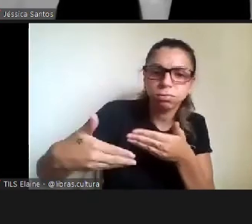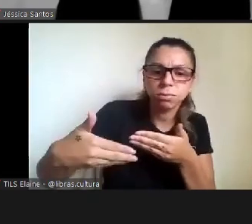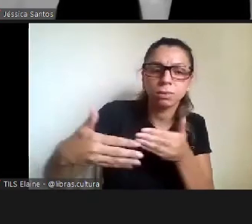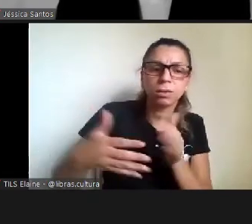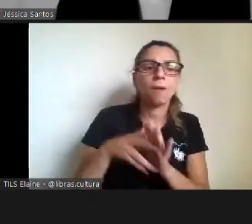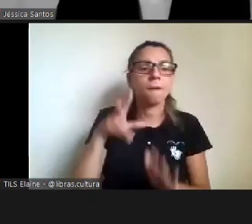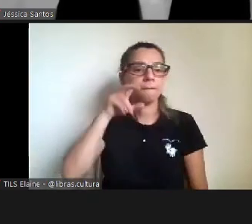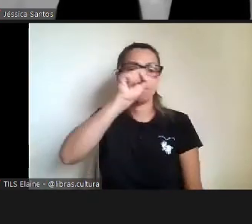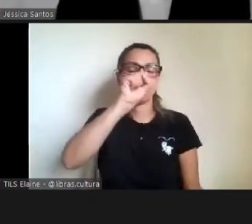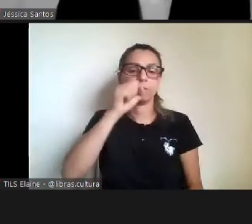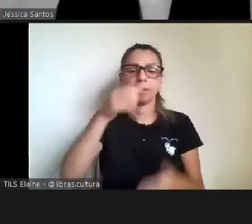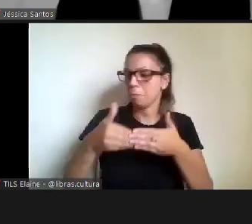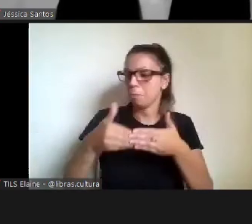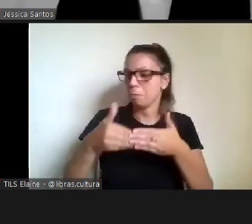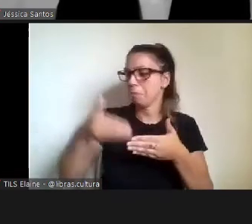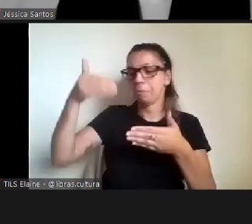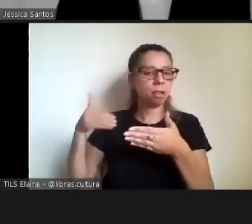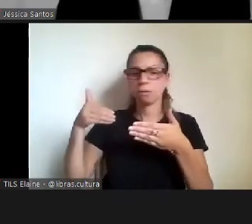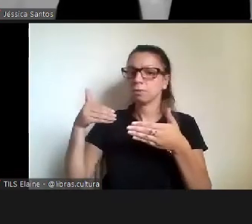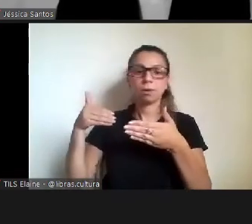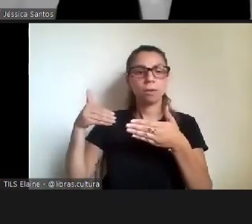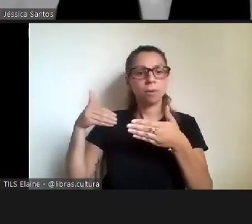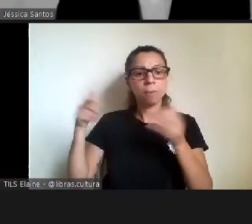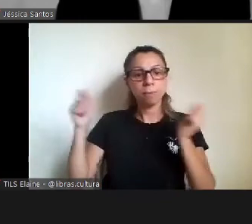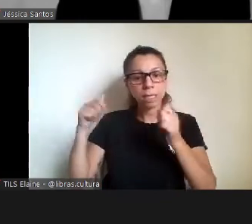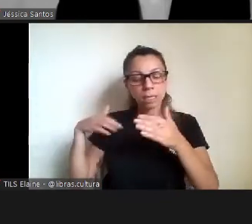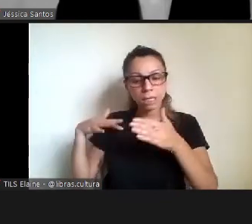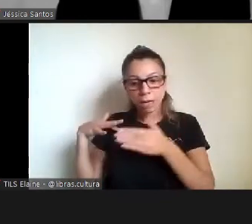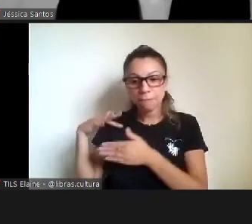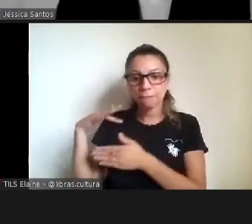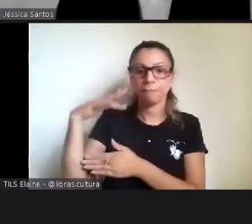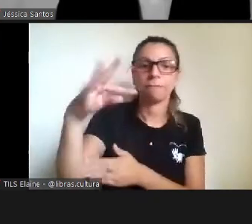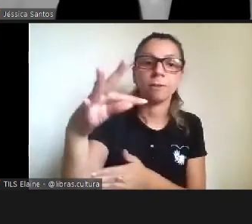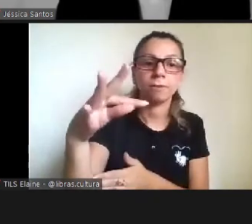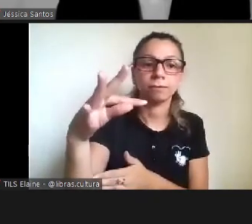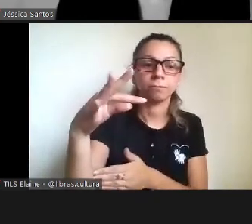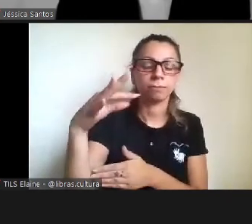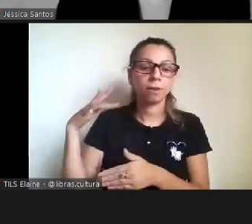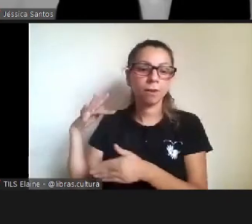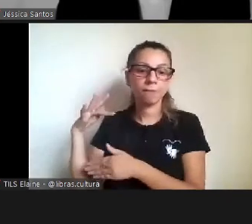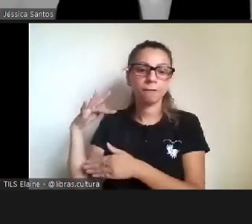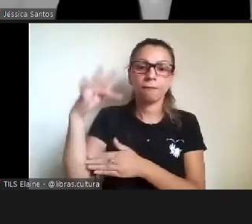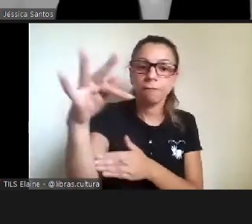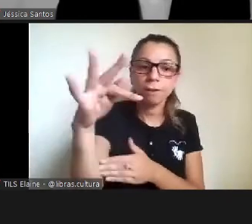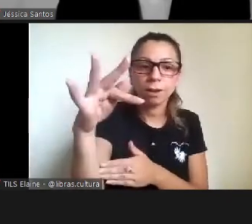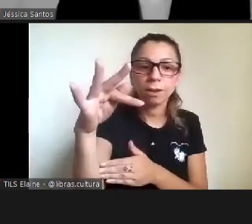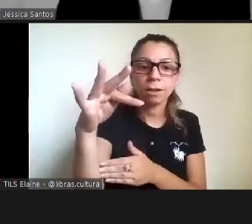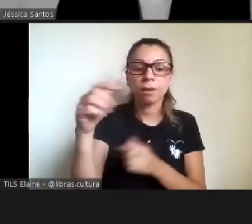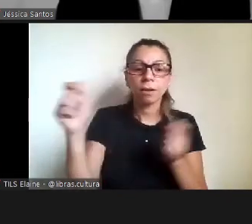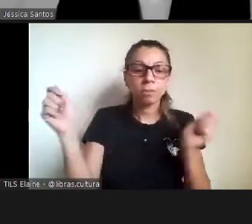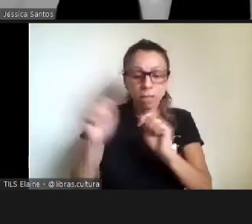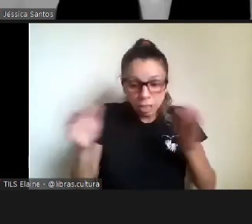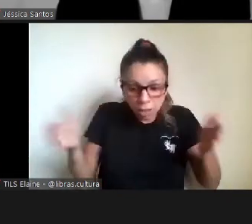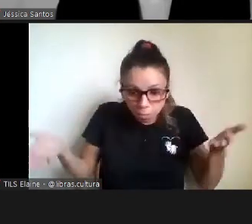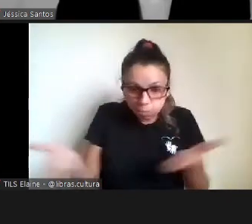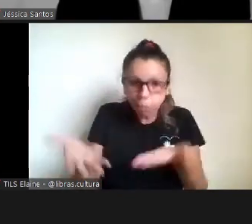forte. Ninguém vai dar um passo para trás, é daqui para frente, nem que a gente tenha que empurrar o